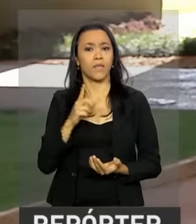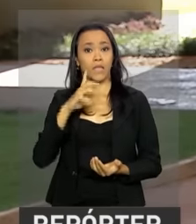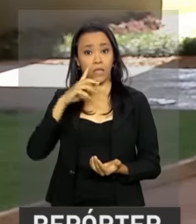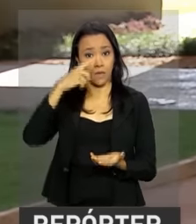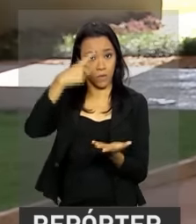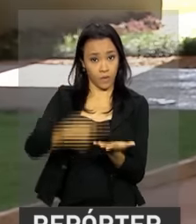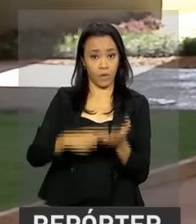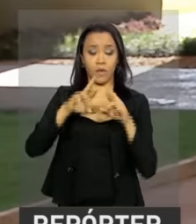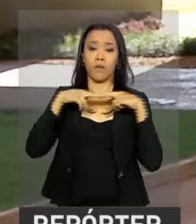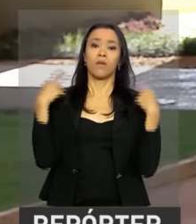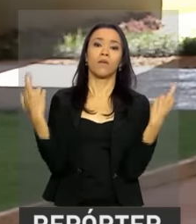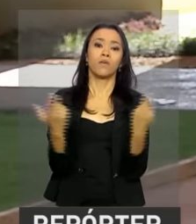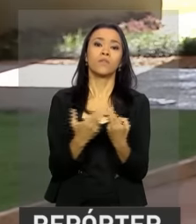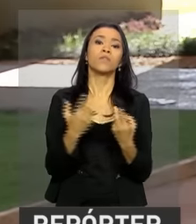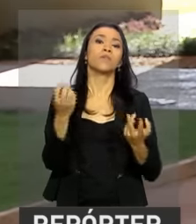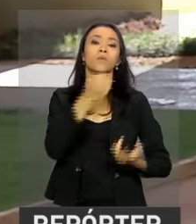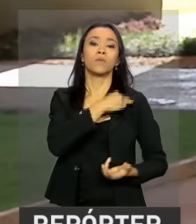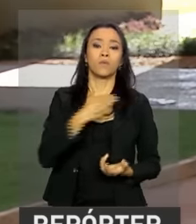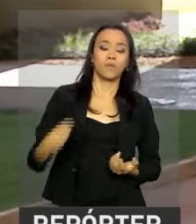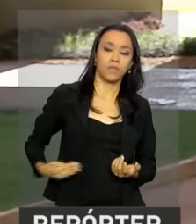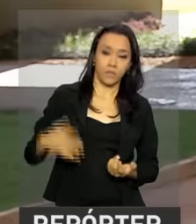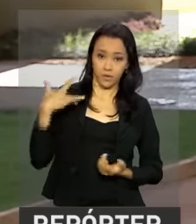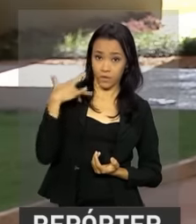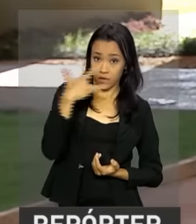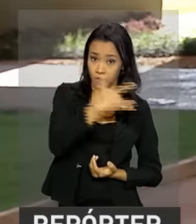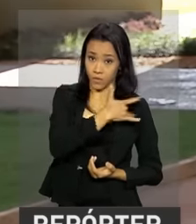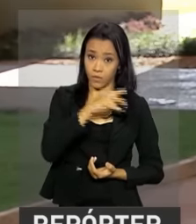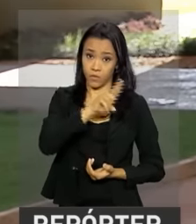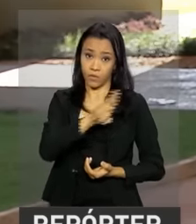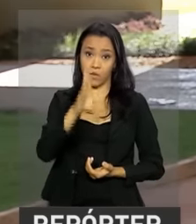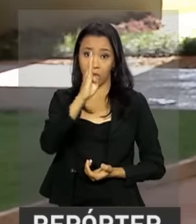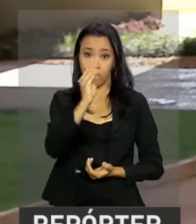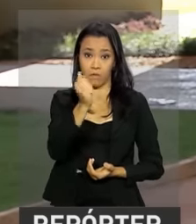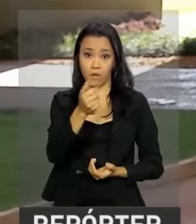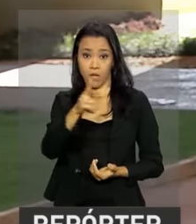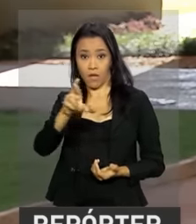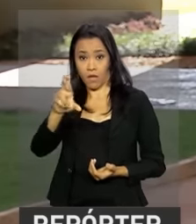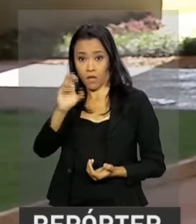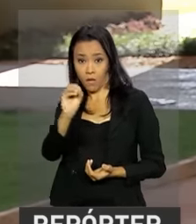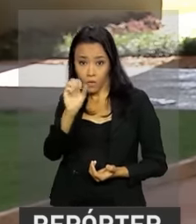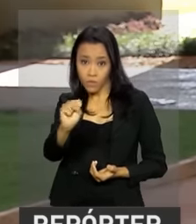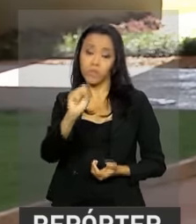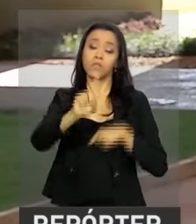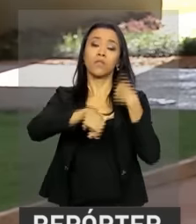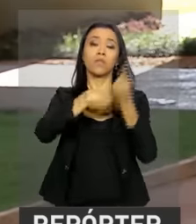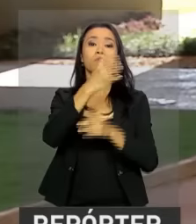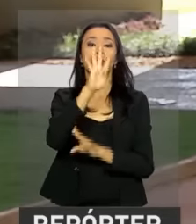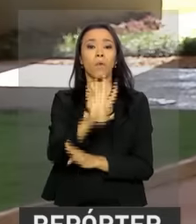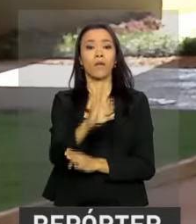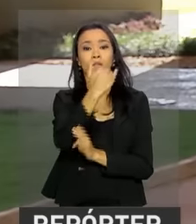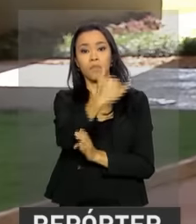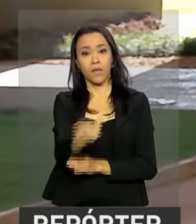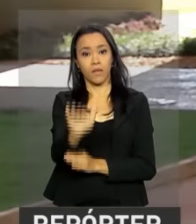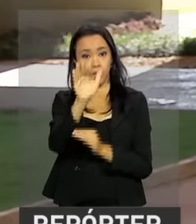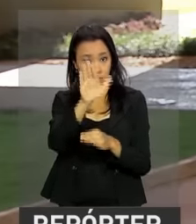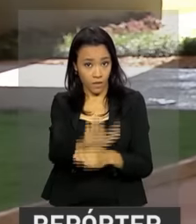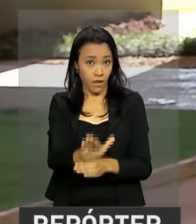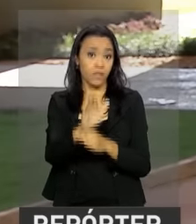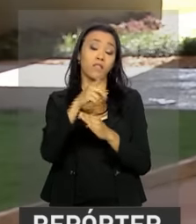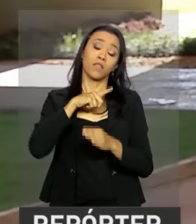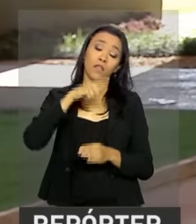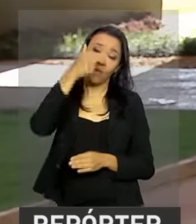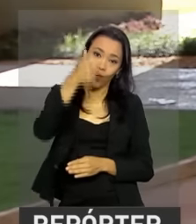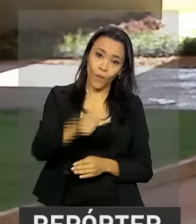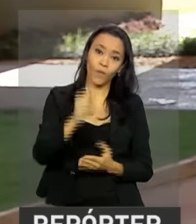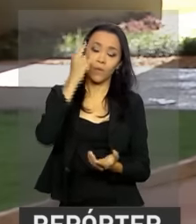tem uma reunião também com o ministro da saúde Ricardo Barros e a partir das 4:30 da tarde Michel Temer comanda uma